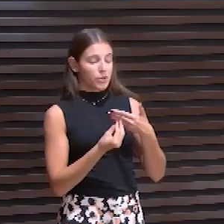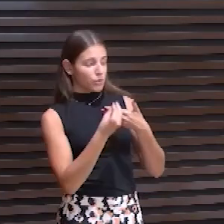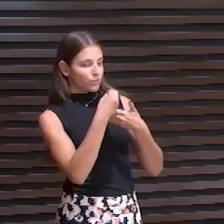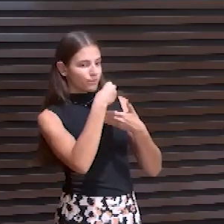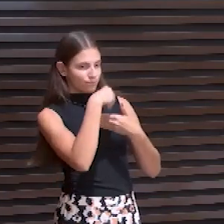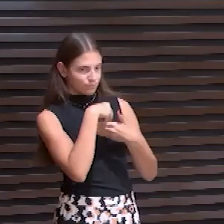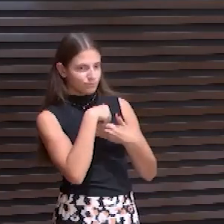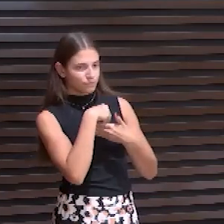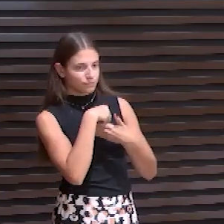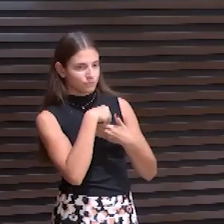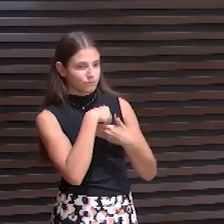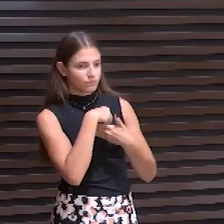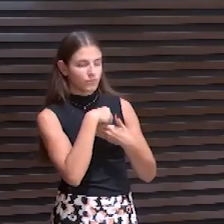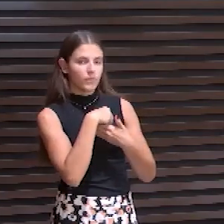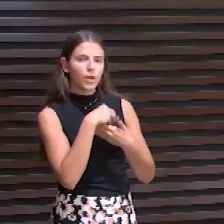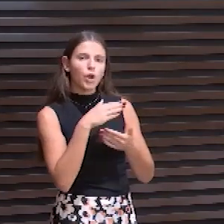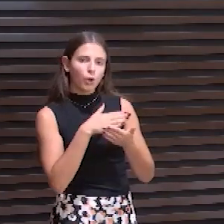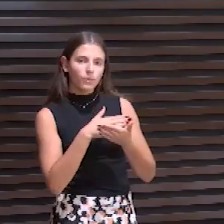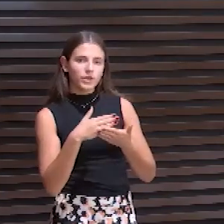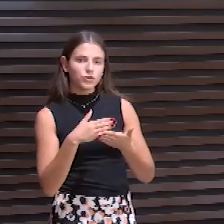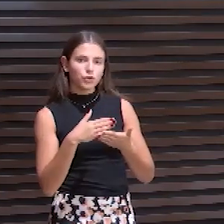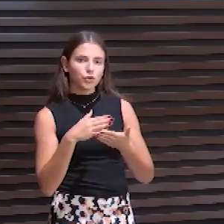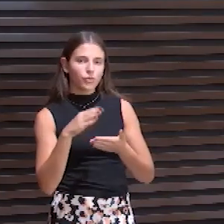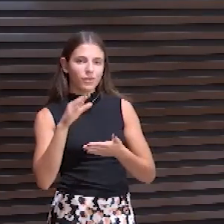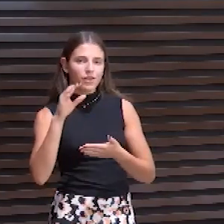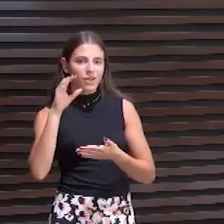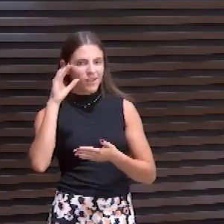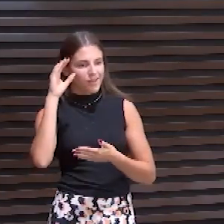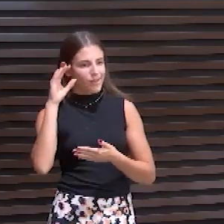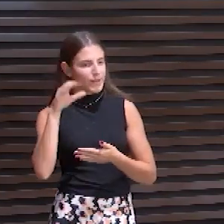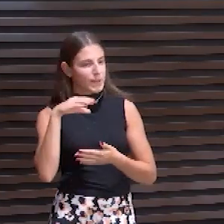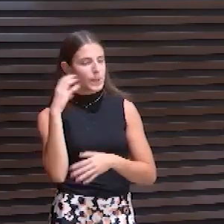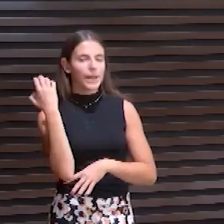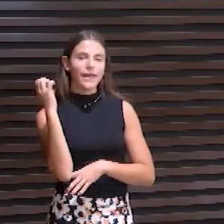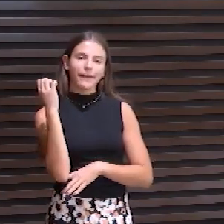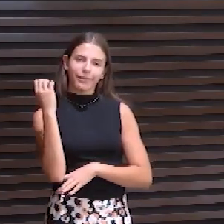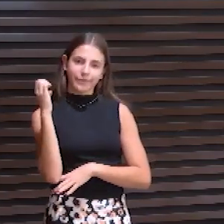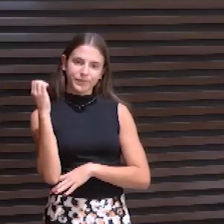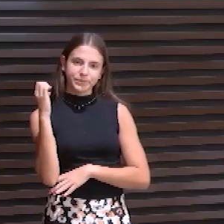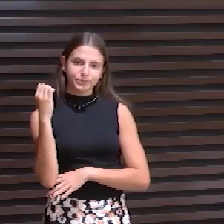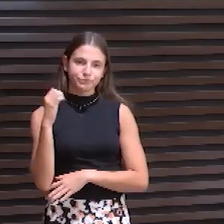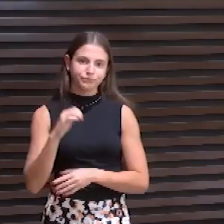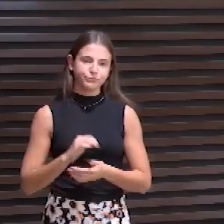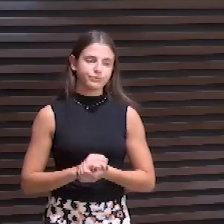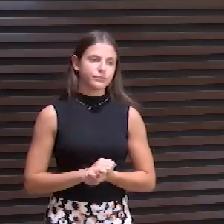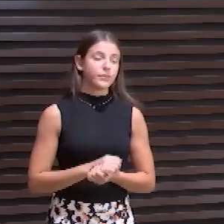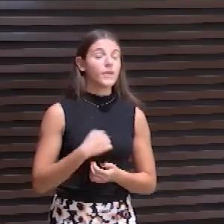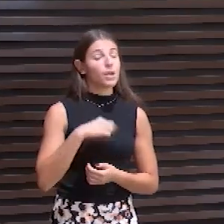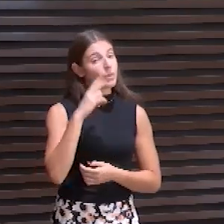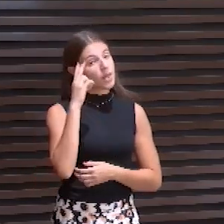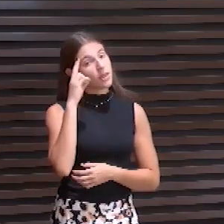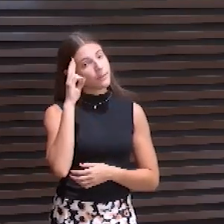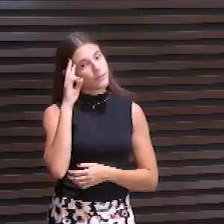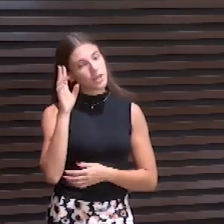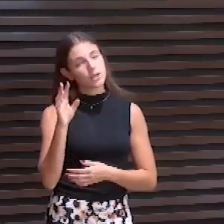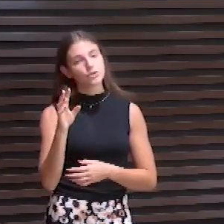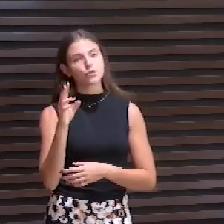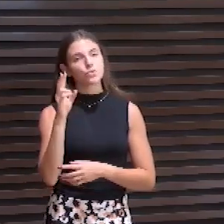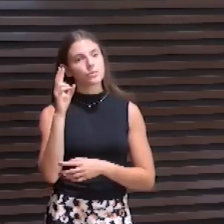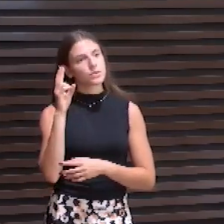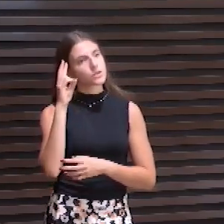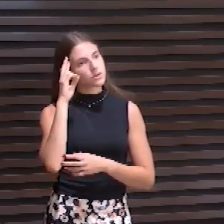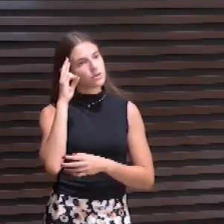lá do Éden, né? Eu me lembrei de uma história que aconteceu